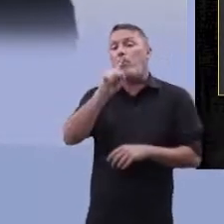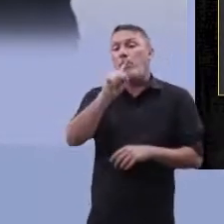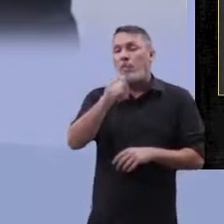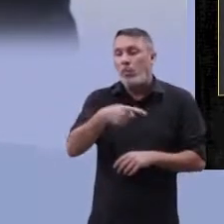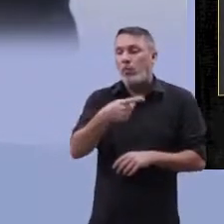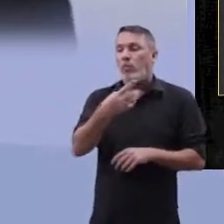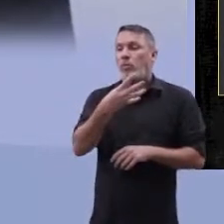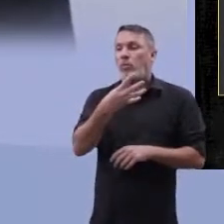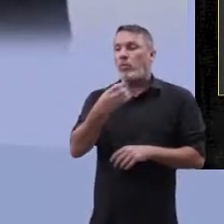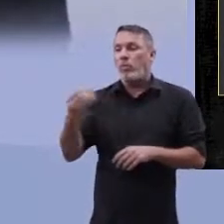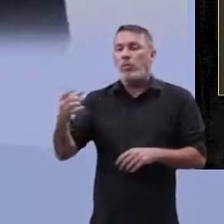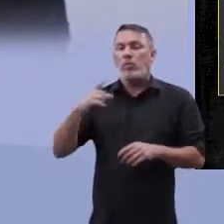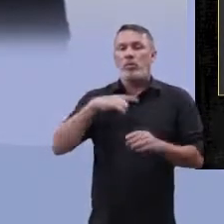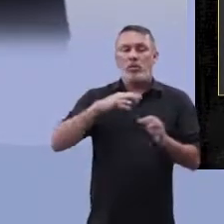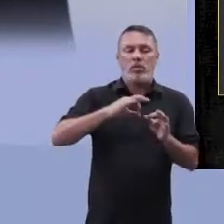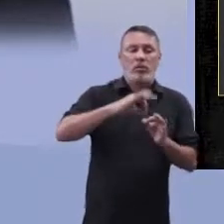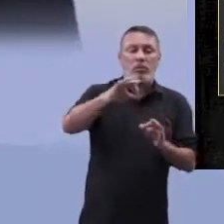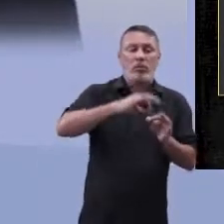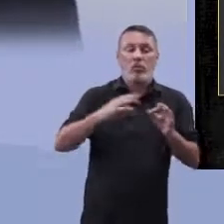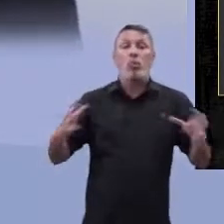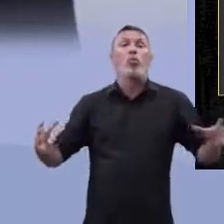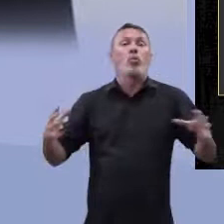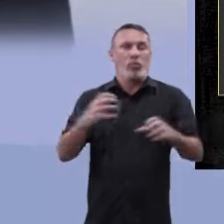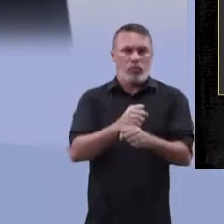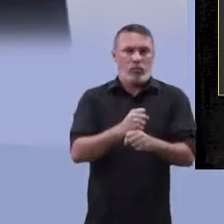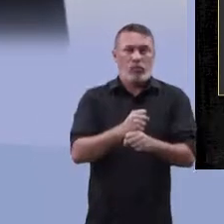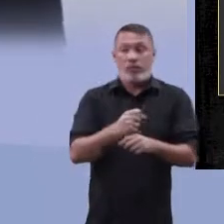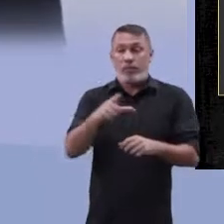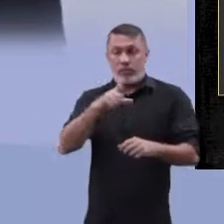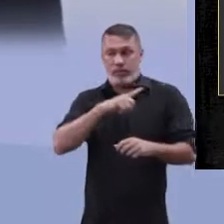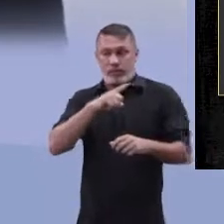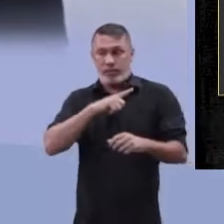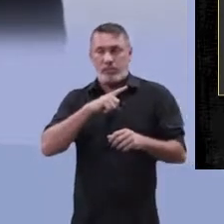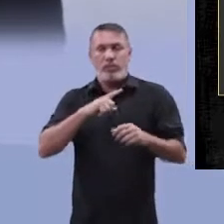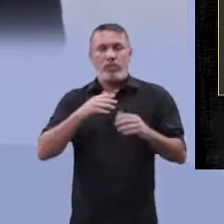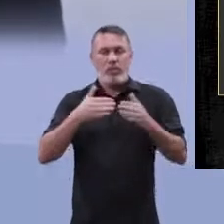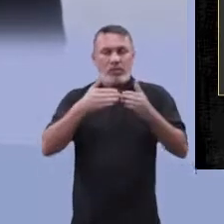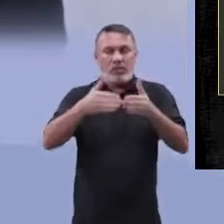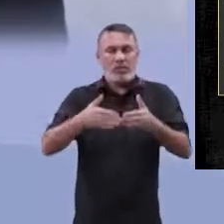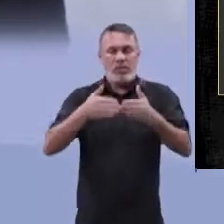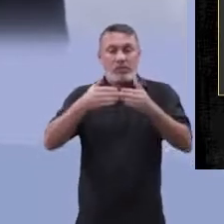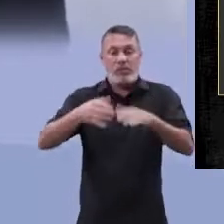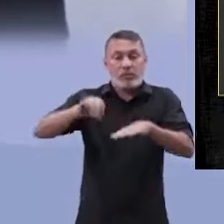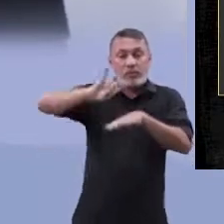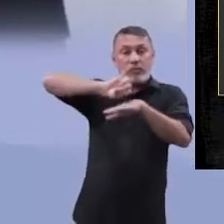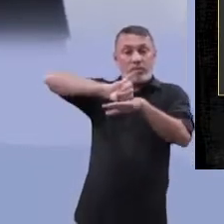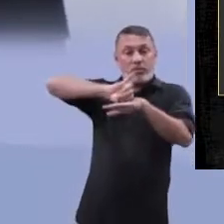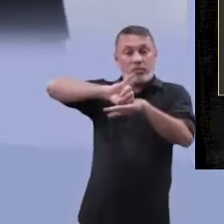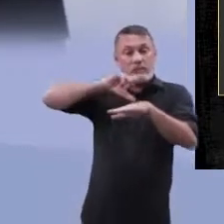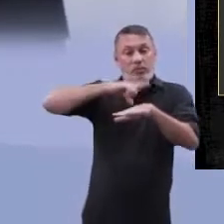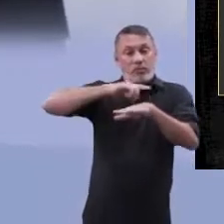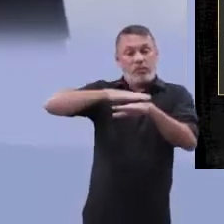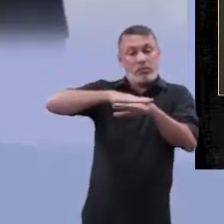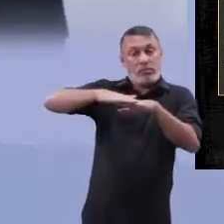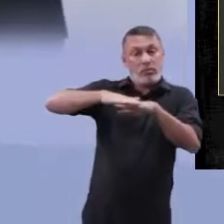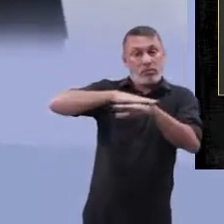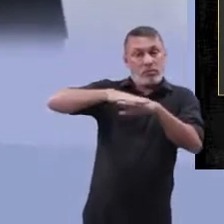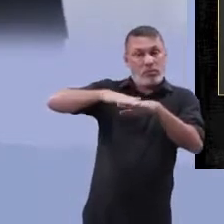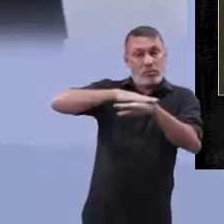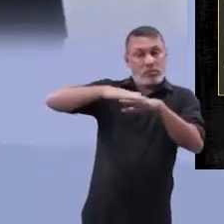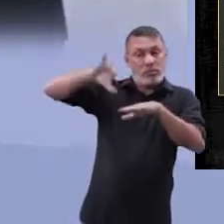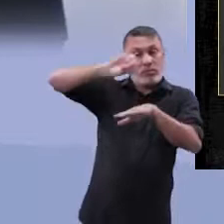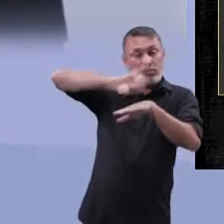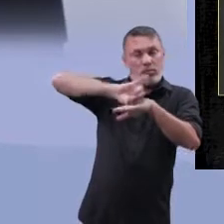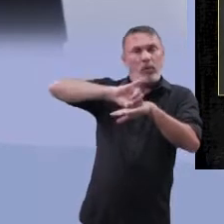de 1.400 metros cúbicos. A parte de cima, que é a parte comum.